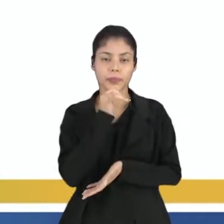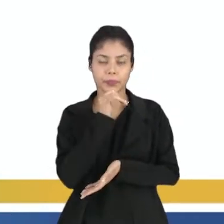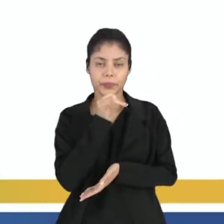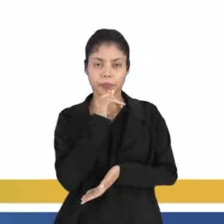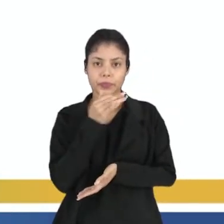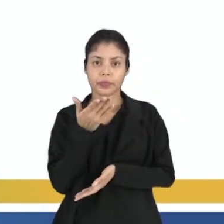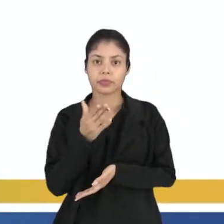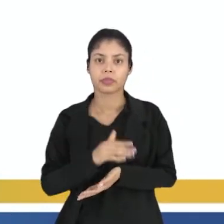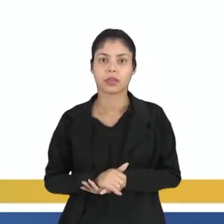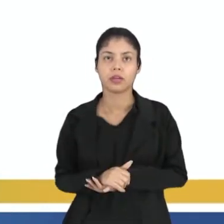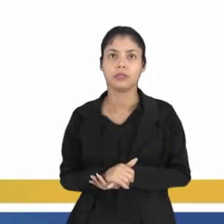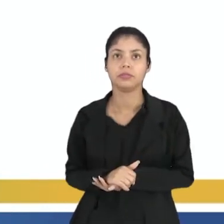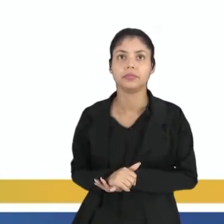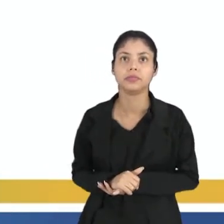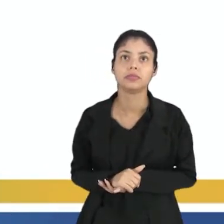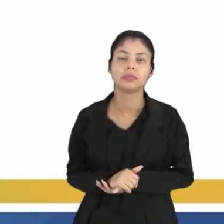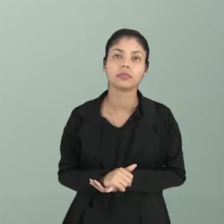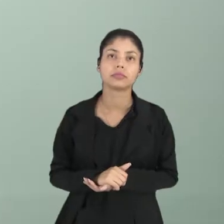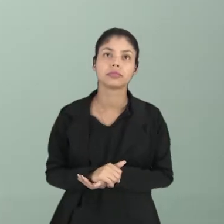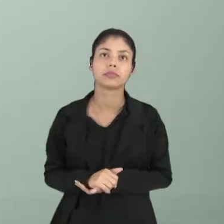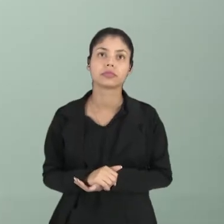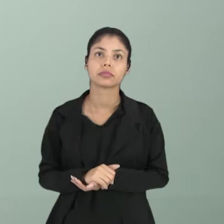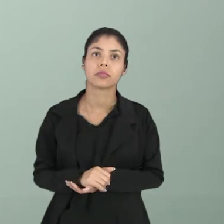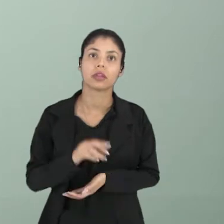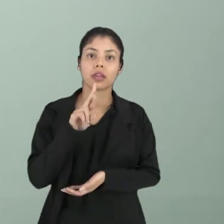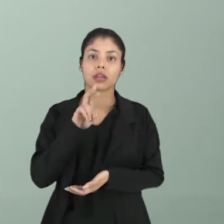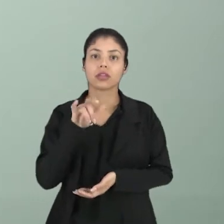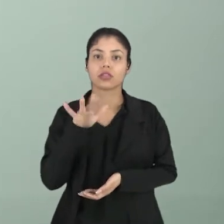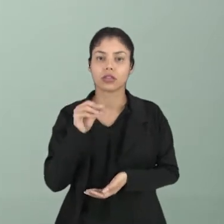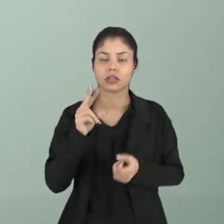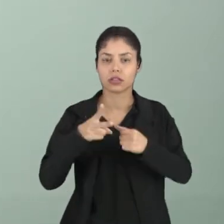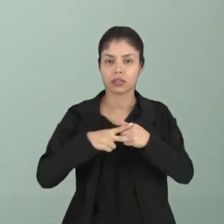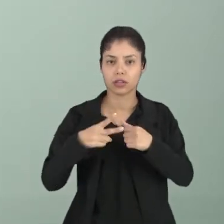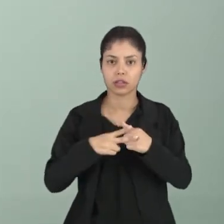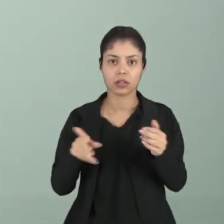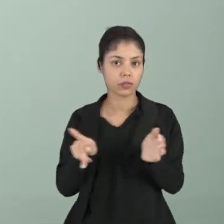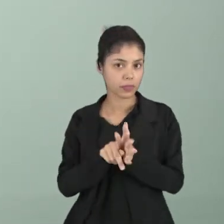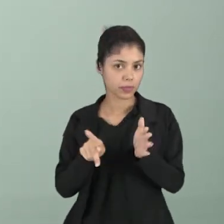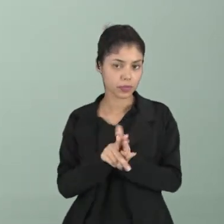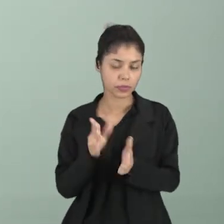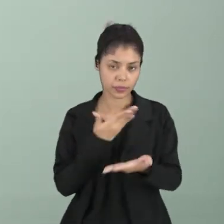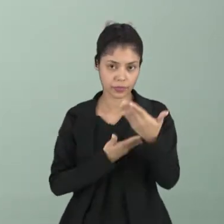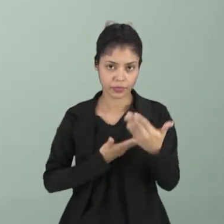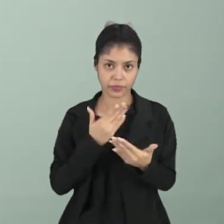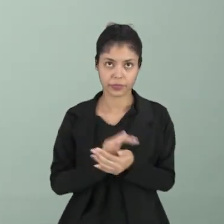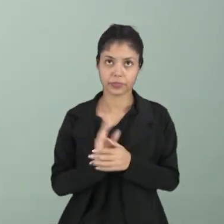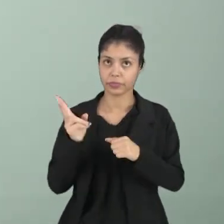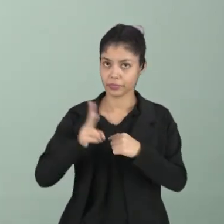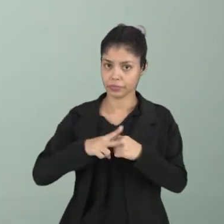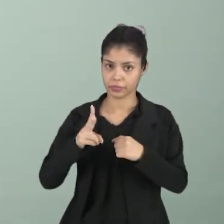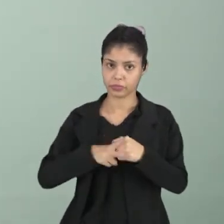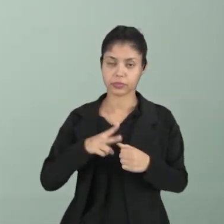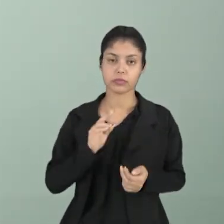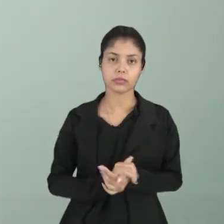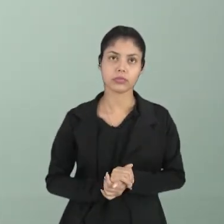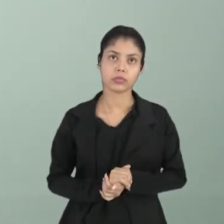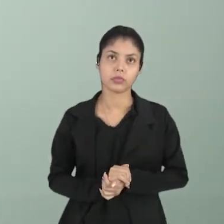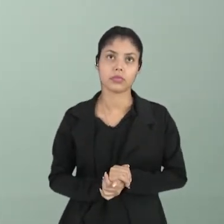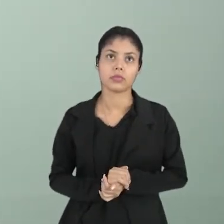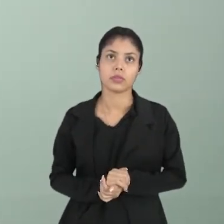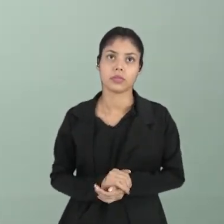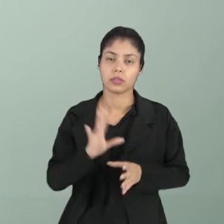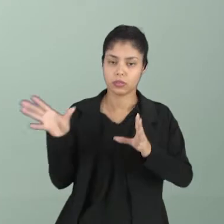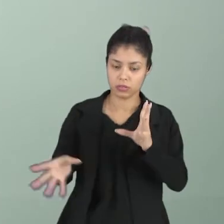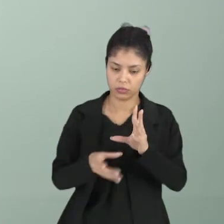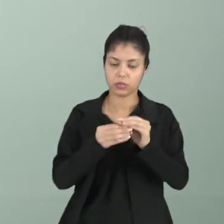regência. Então, aí, a regência verbal é justamente essa relação entre o verbo e o